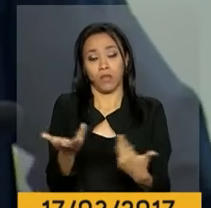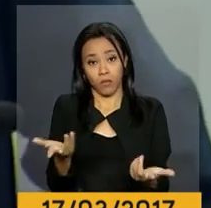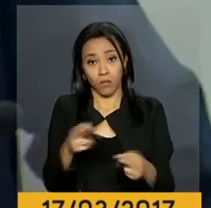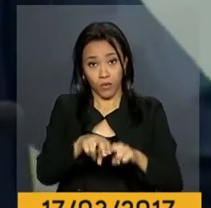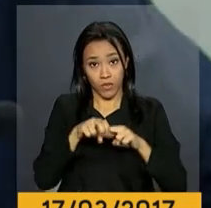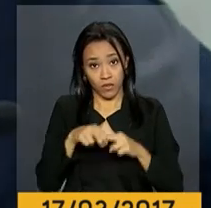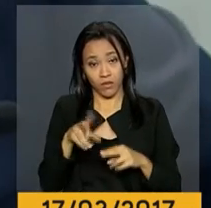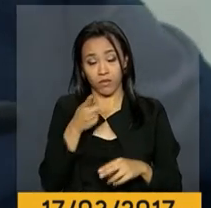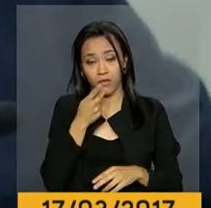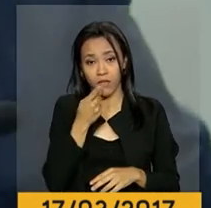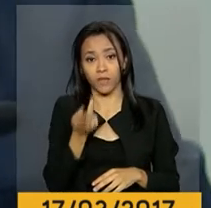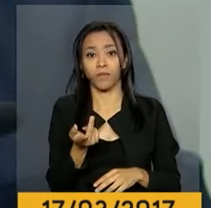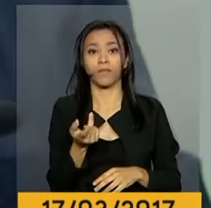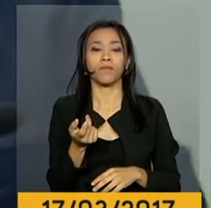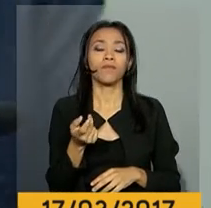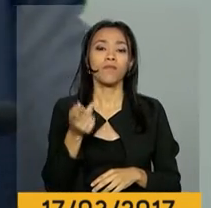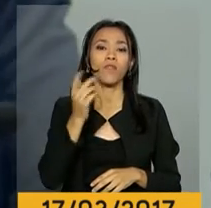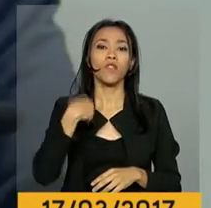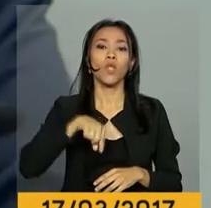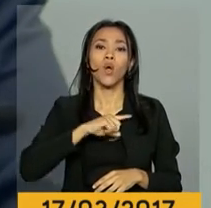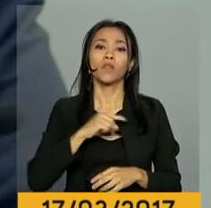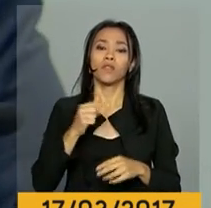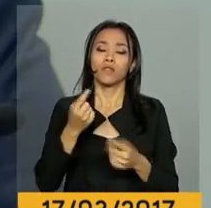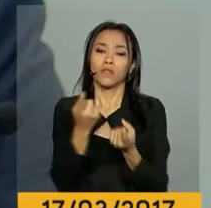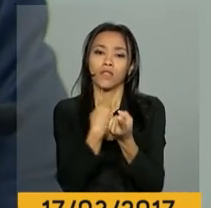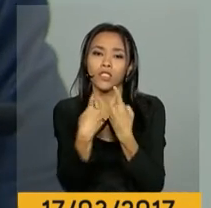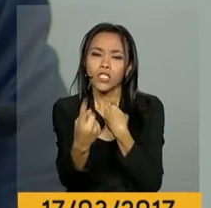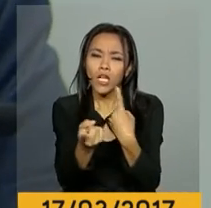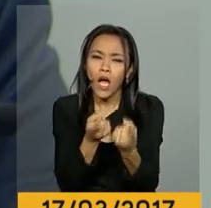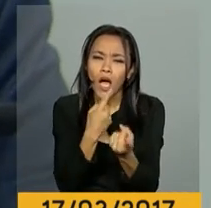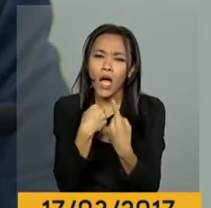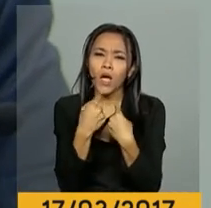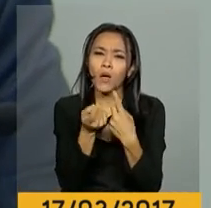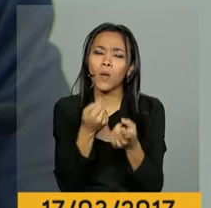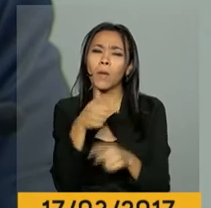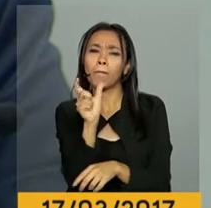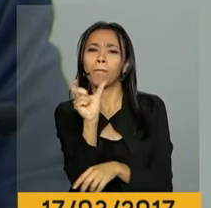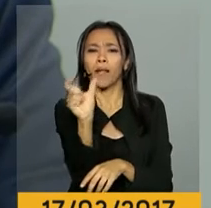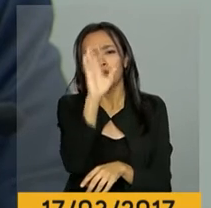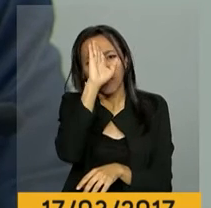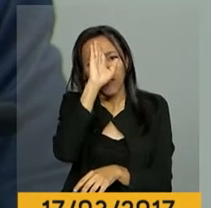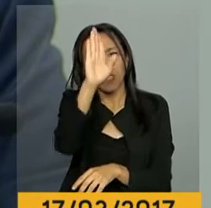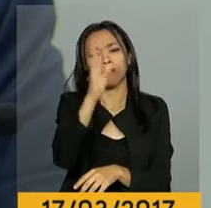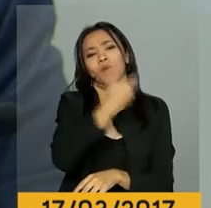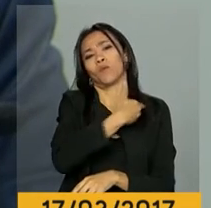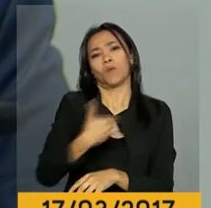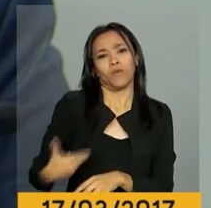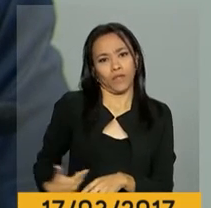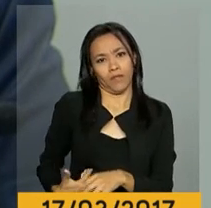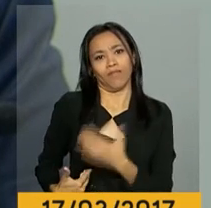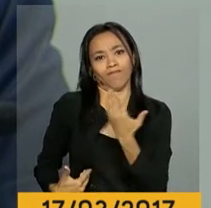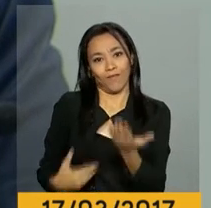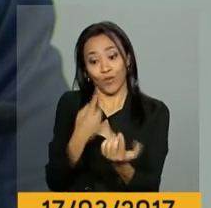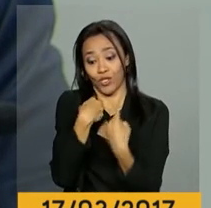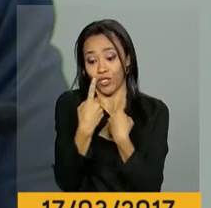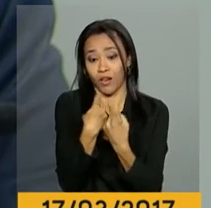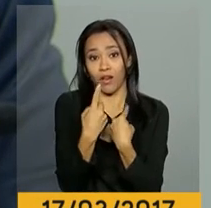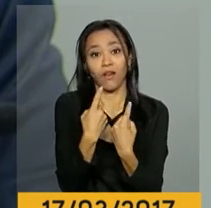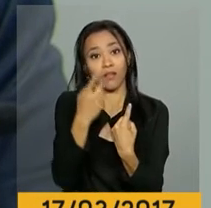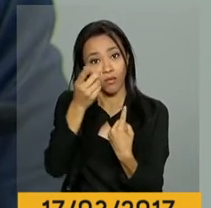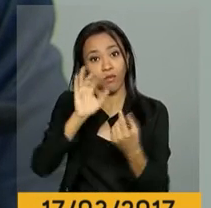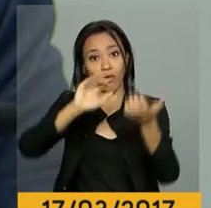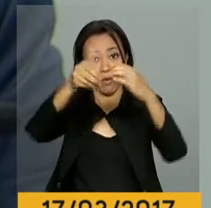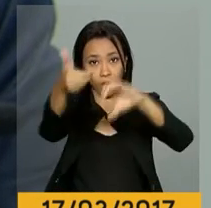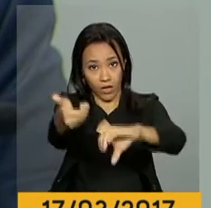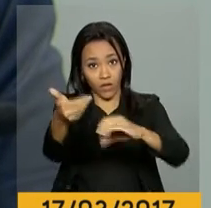portanto, digo eu, nós estabelecemos o diálogo como palavra-chave do nosso governo. E foi precisamente o diálogo com o